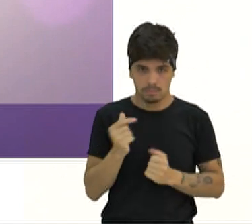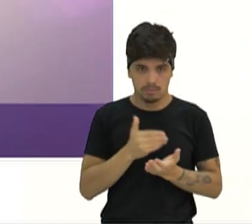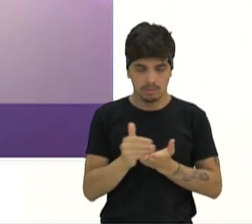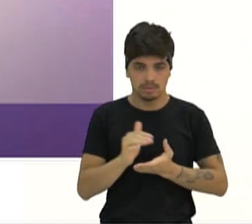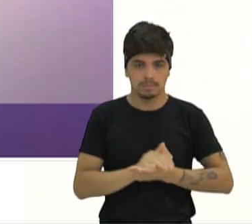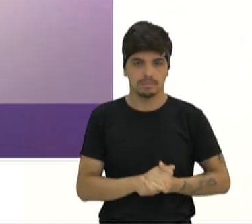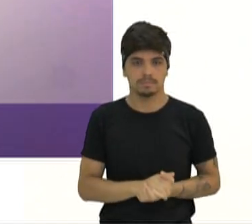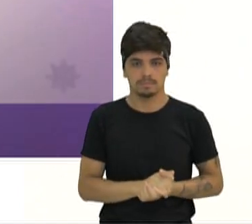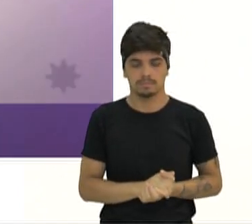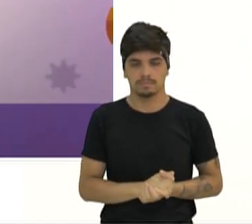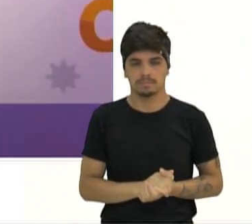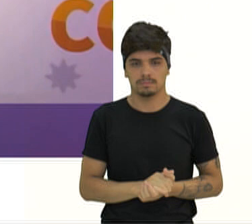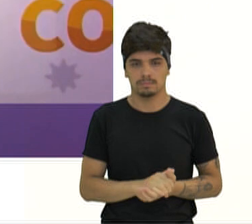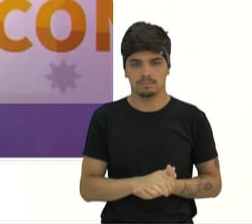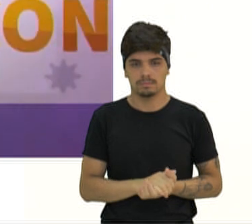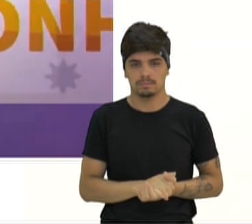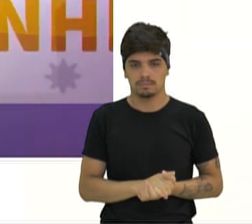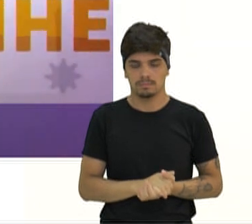lá